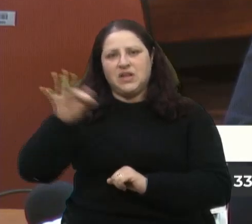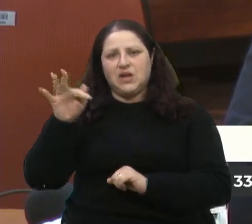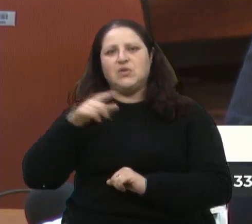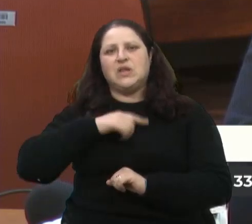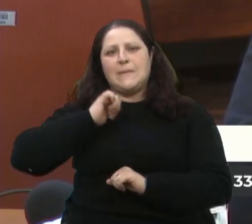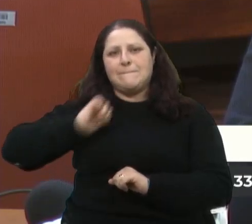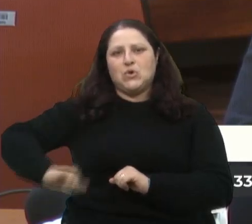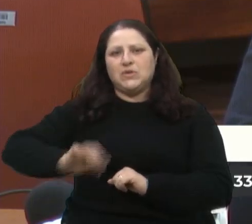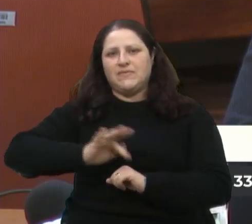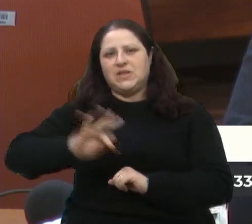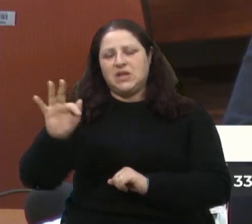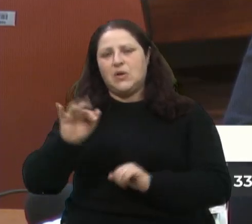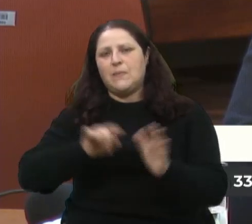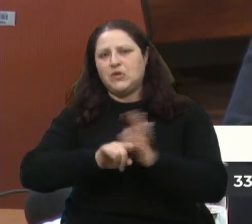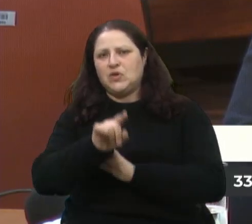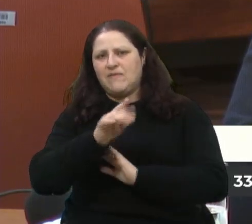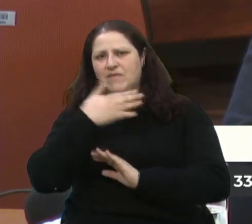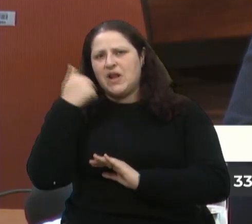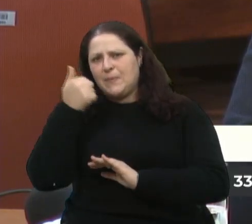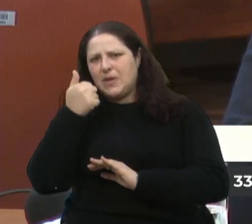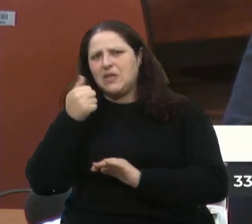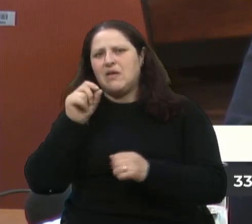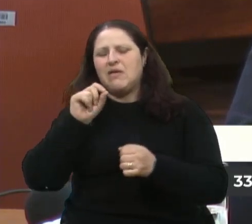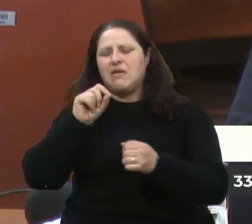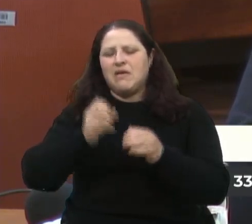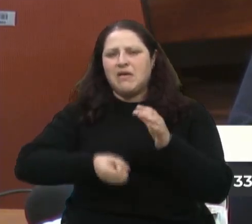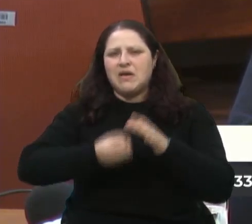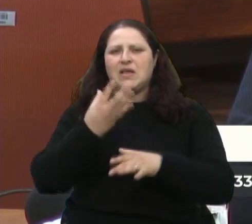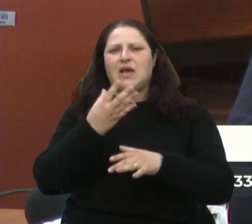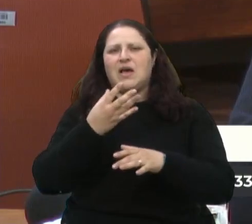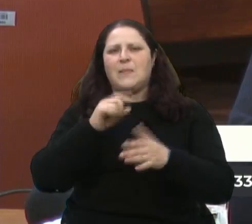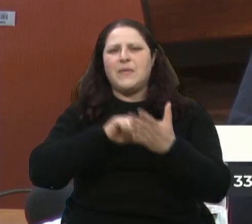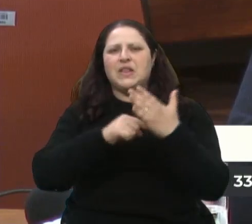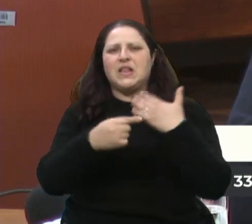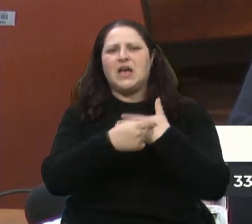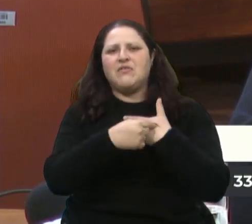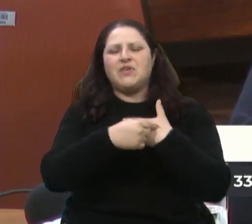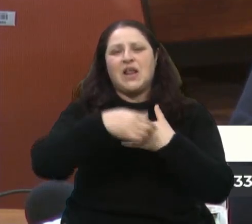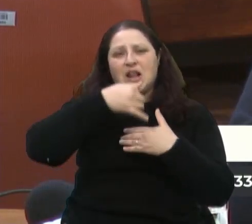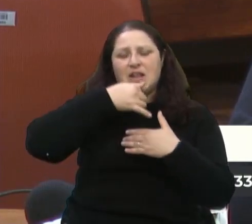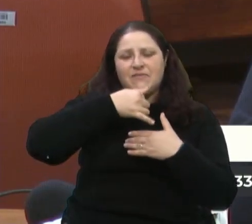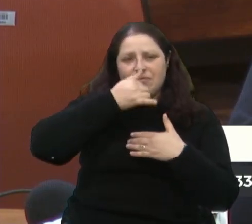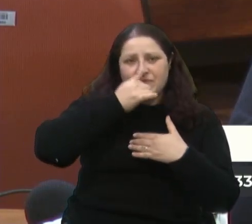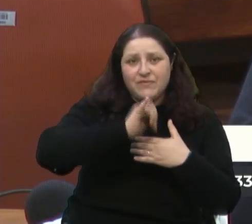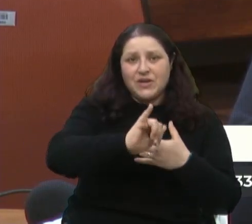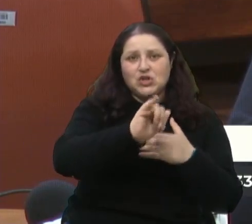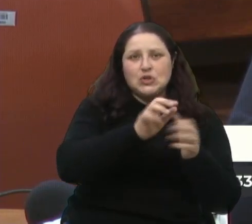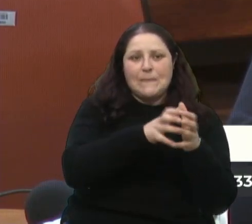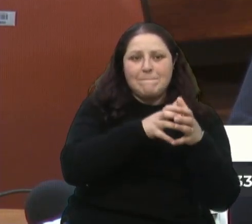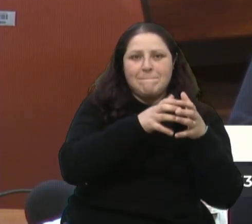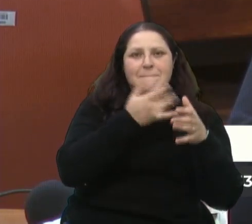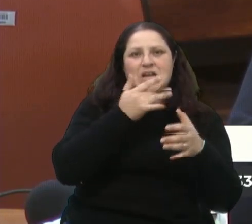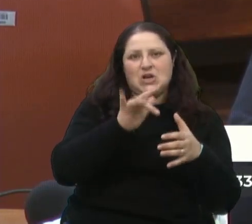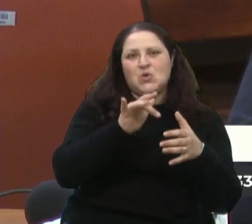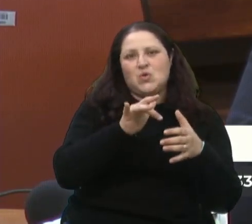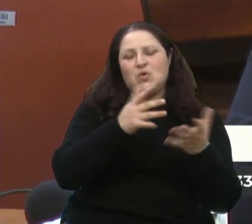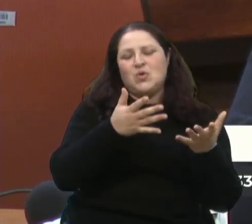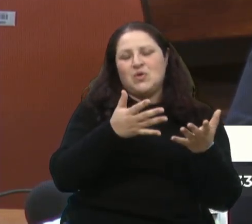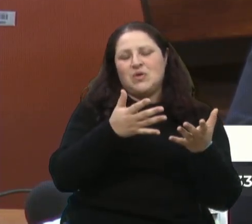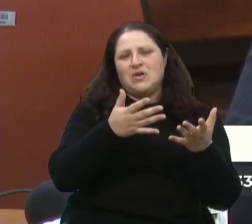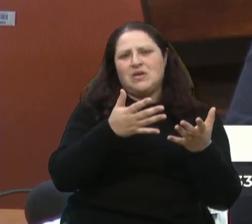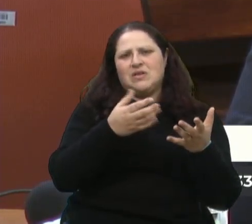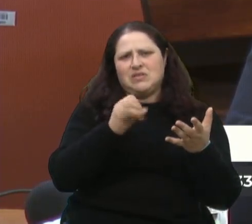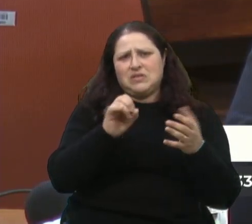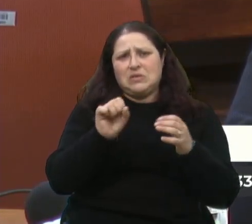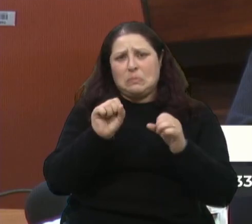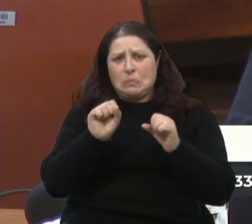federais. Será que vale a pena a gente criar um elefante branco daqui a pouco do zero, se a gente pode otimizar a Universidade de Caxias do Sul, espaços